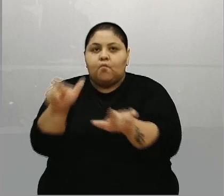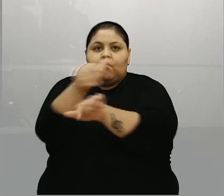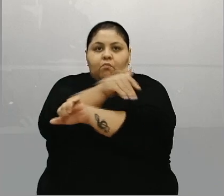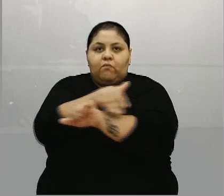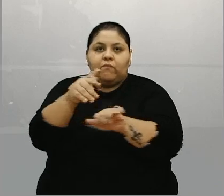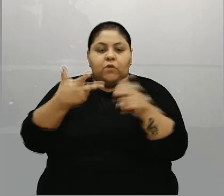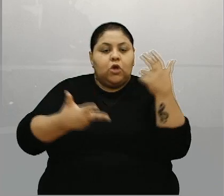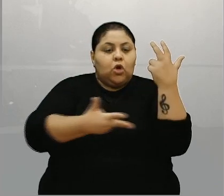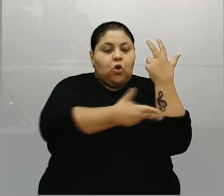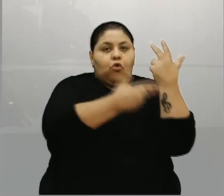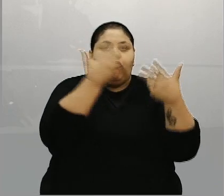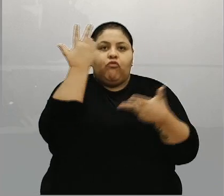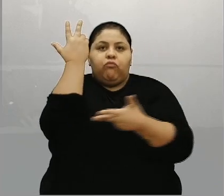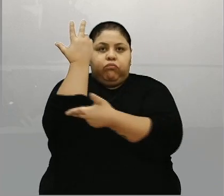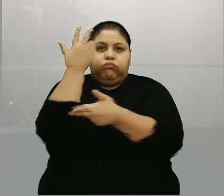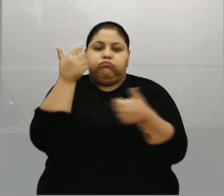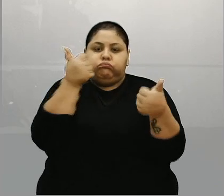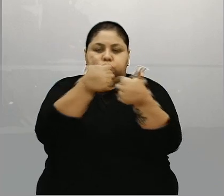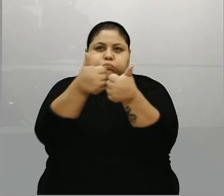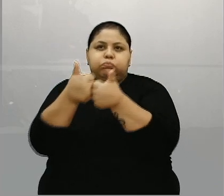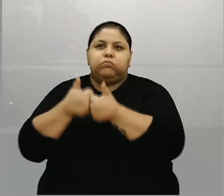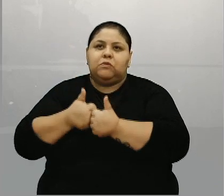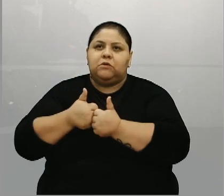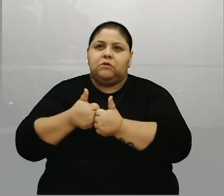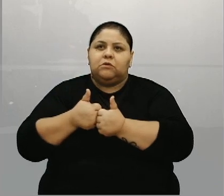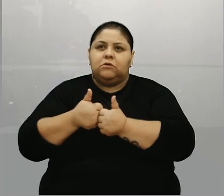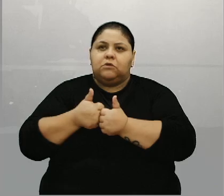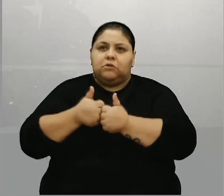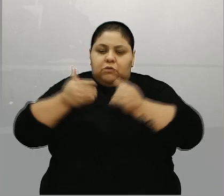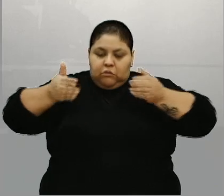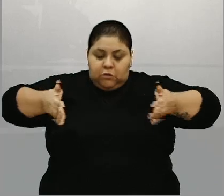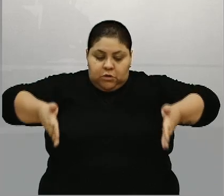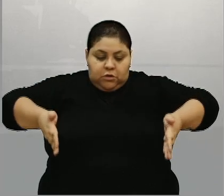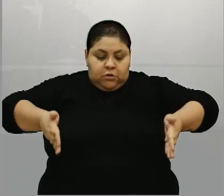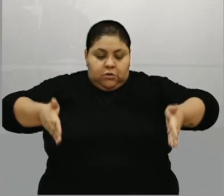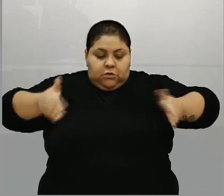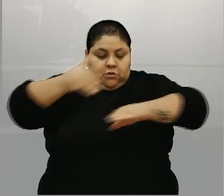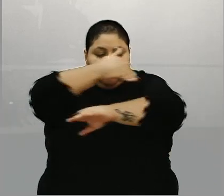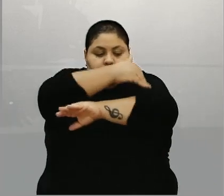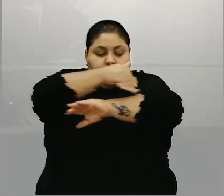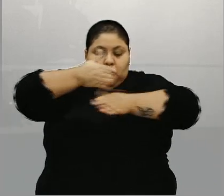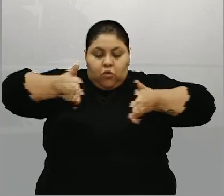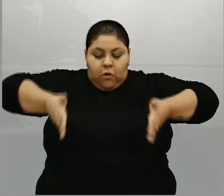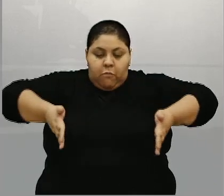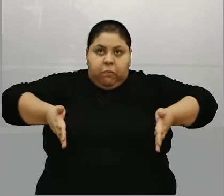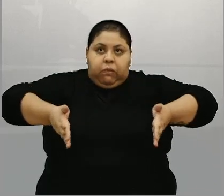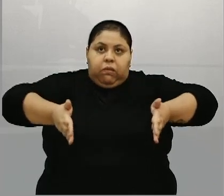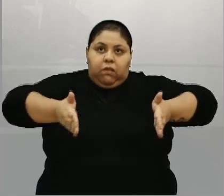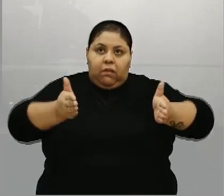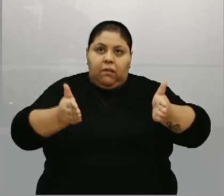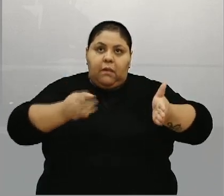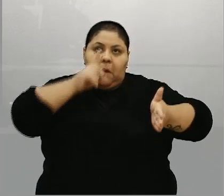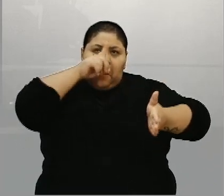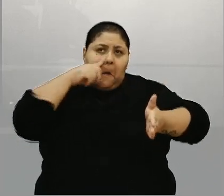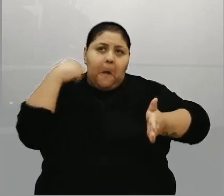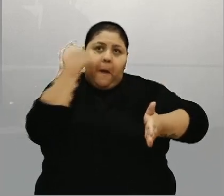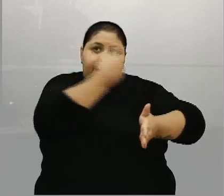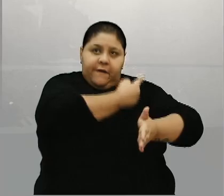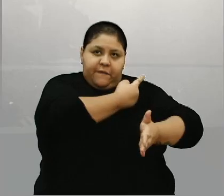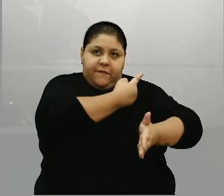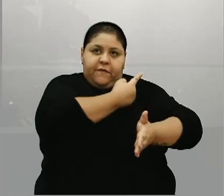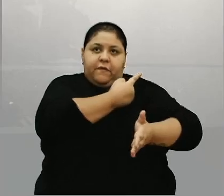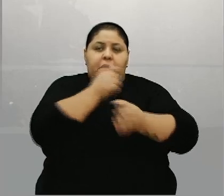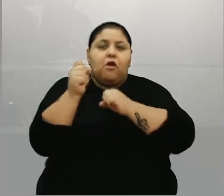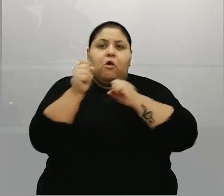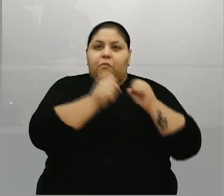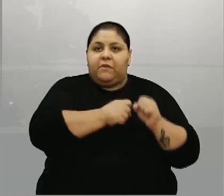os matos, próximo ali o meio-fio, para que pudesse ser pintado o meio-fio